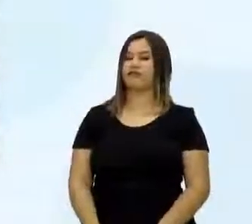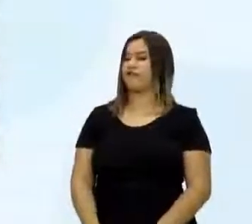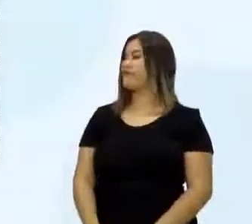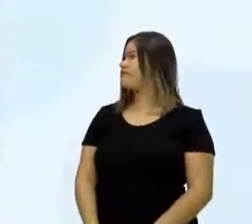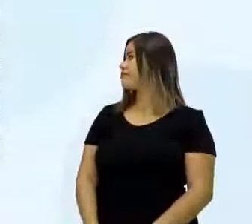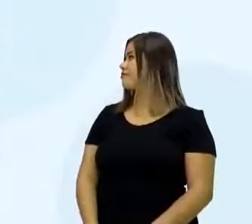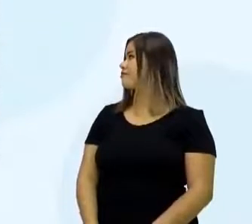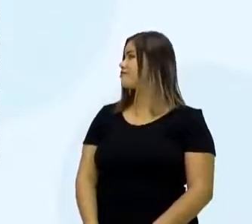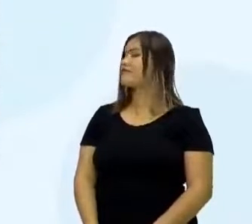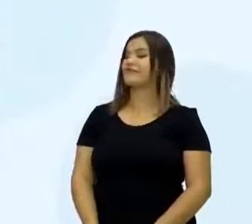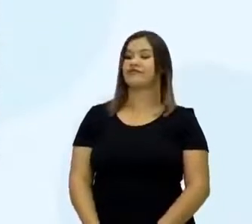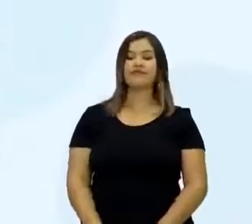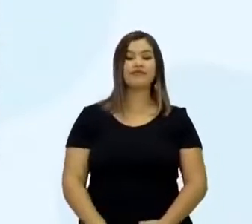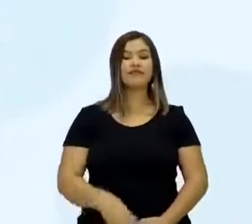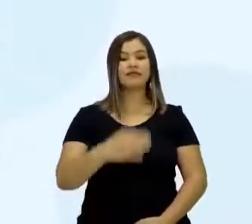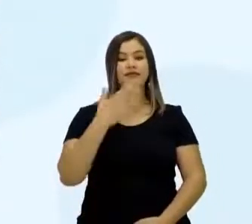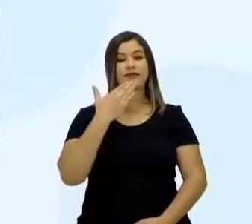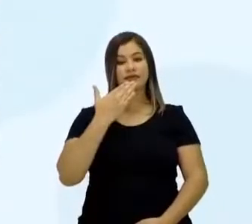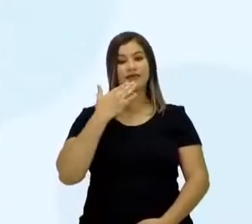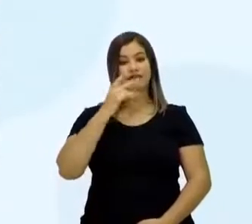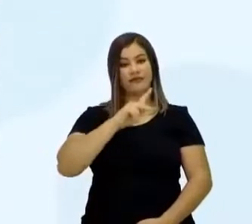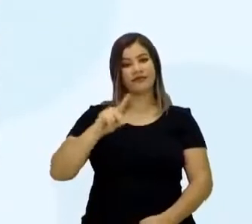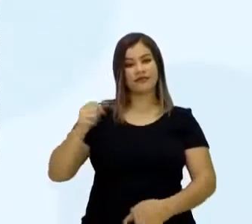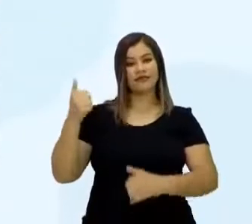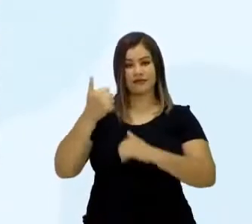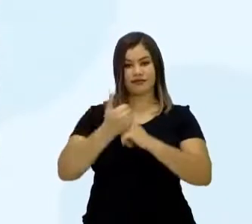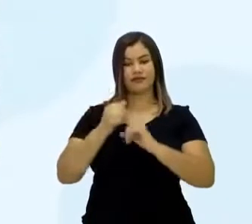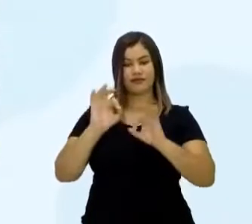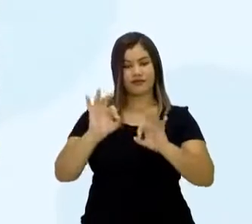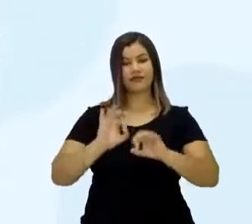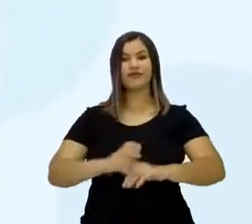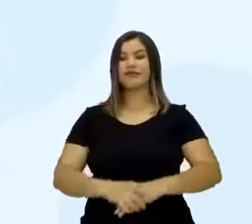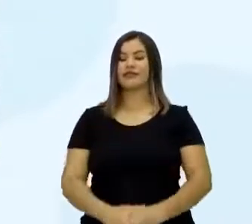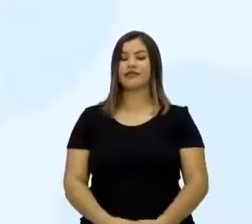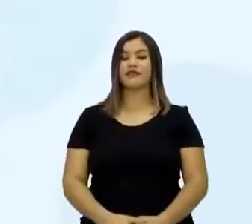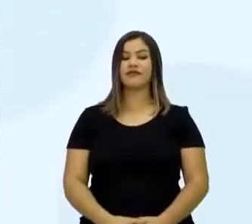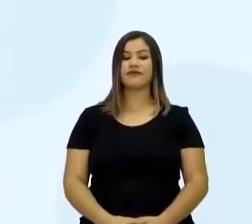pedir para os professores reforçarem isso com eles. Então, olha só.